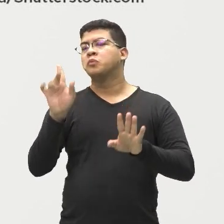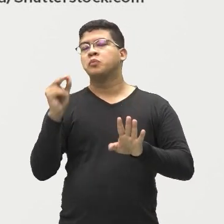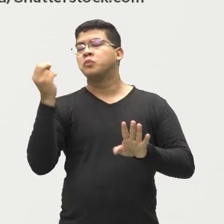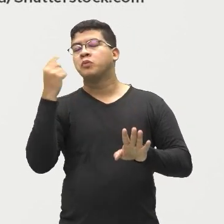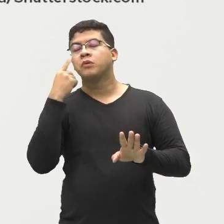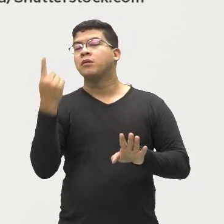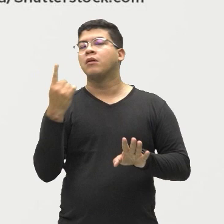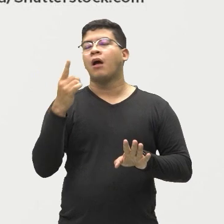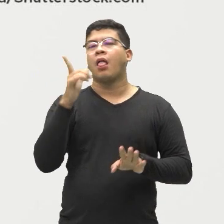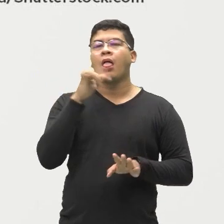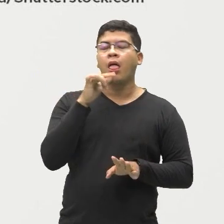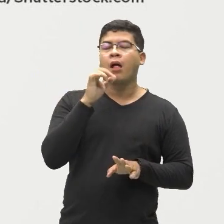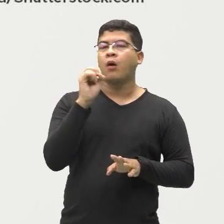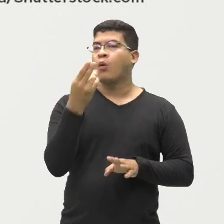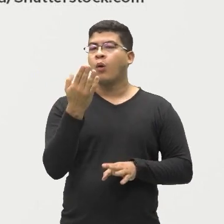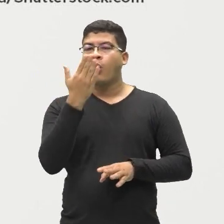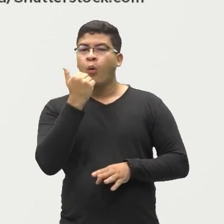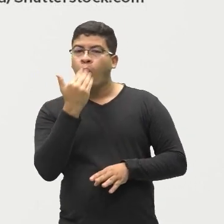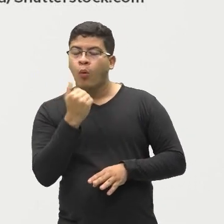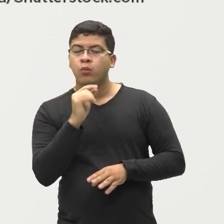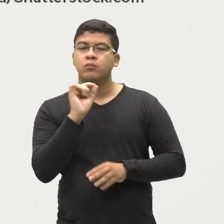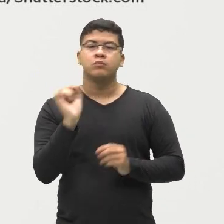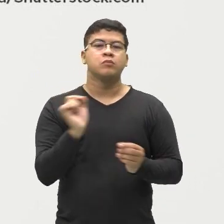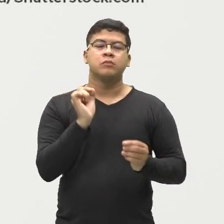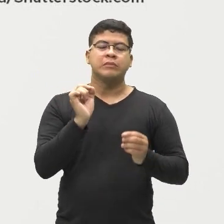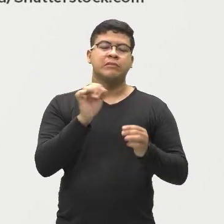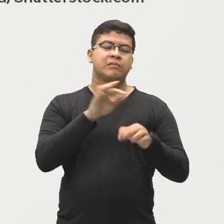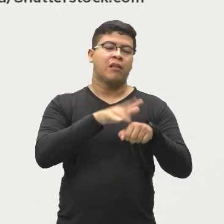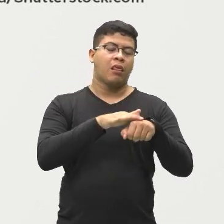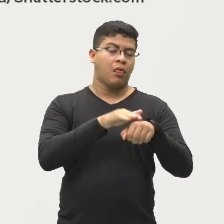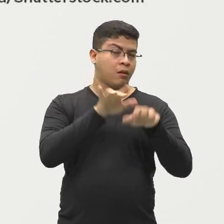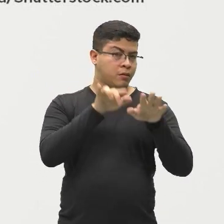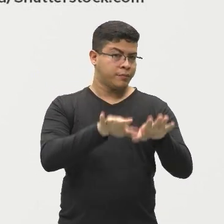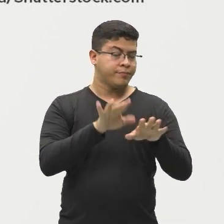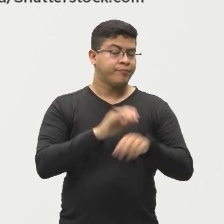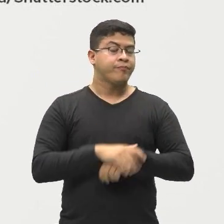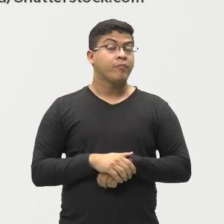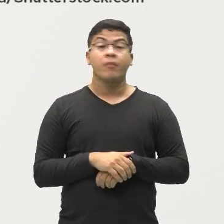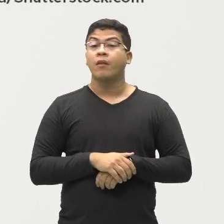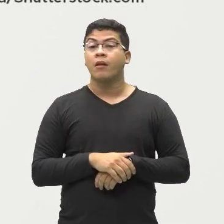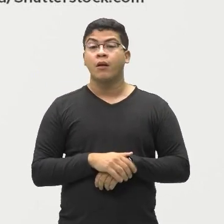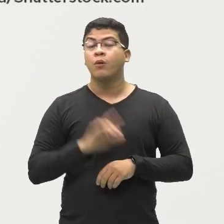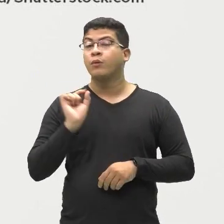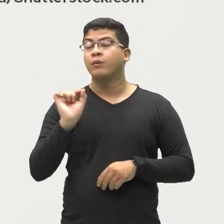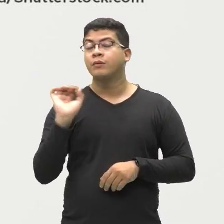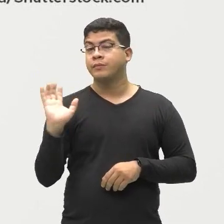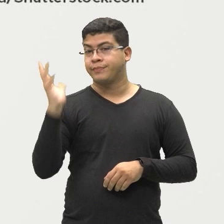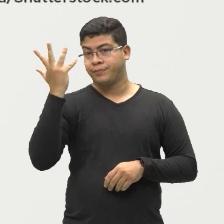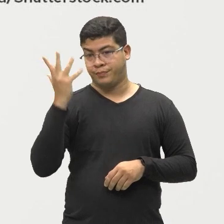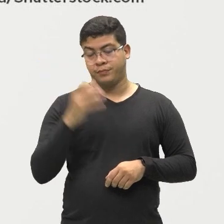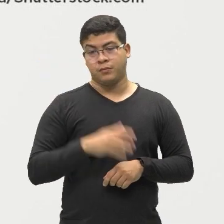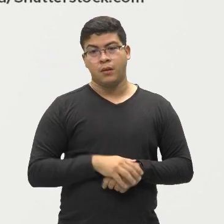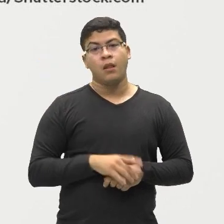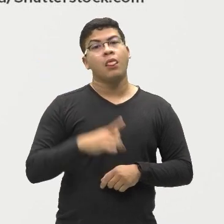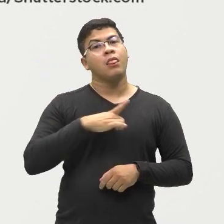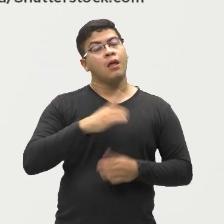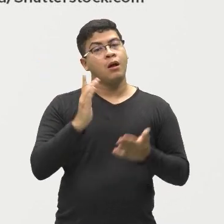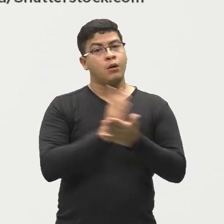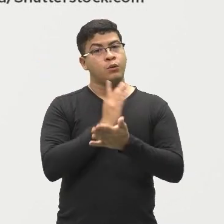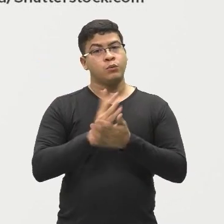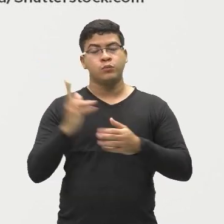à água ou alimentos contaminados, tá? Então, o que que acontece? Existem algumas bactérias,